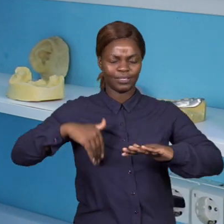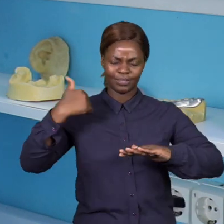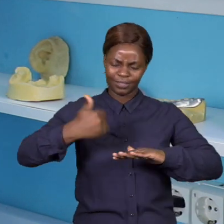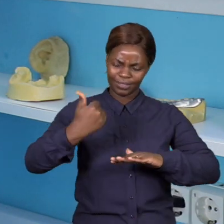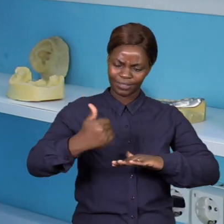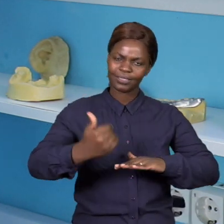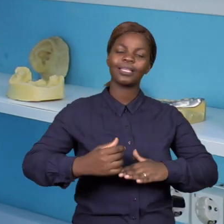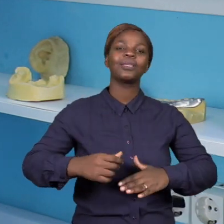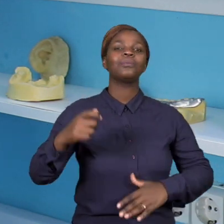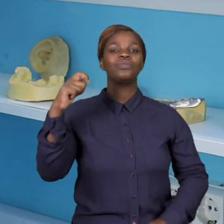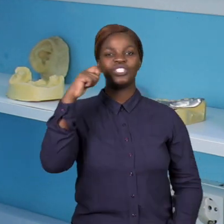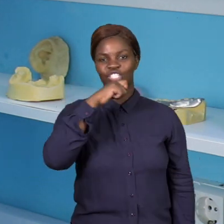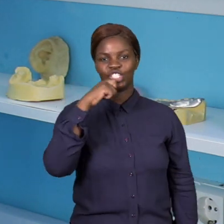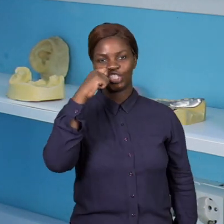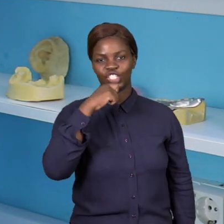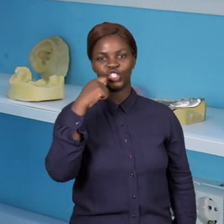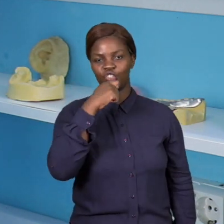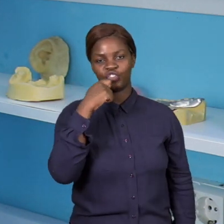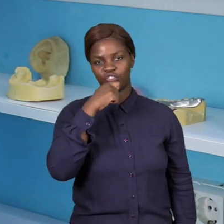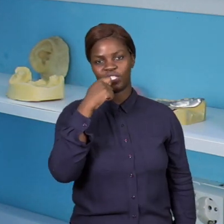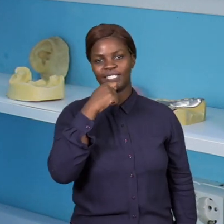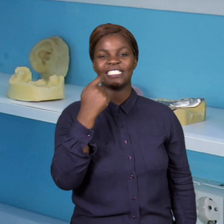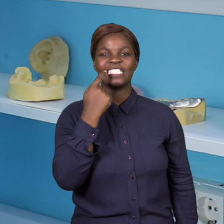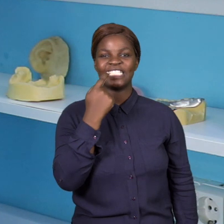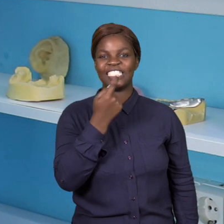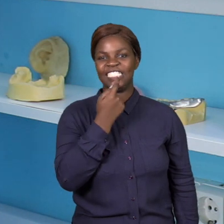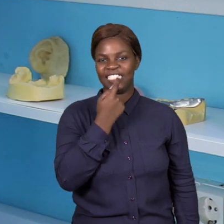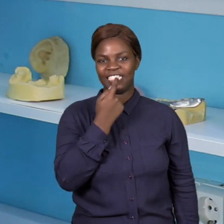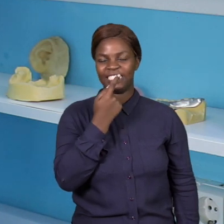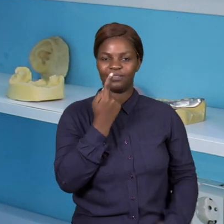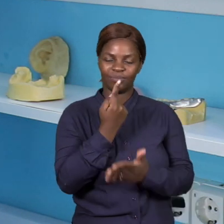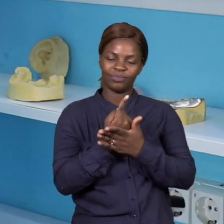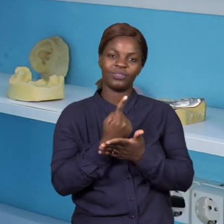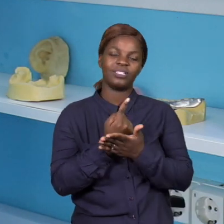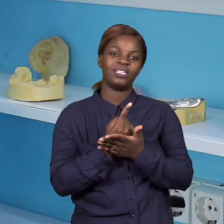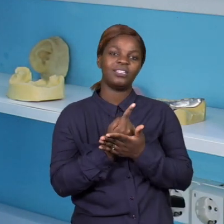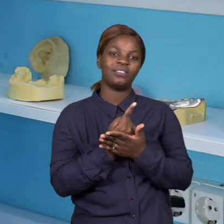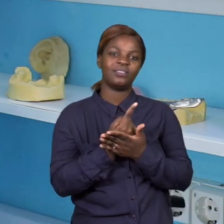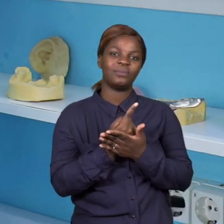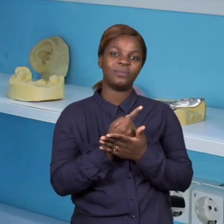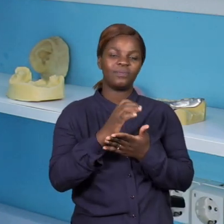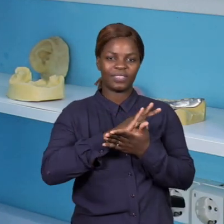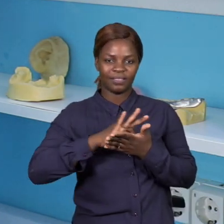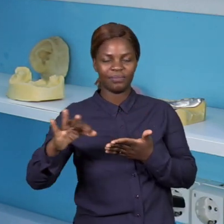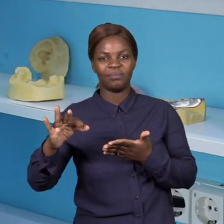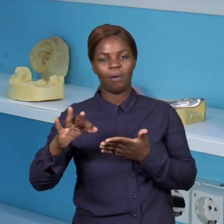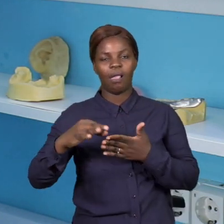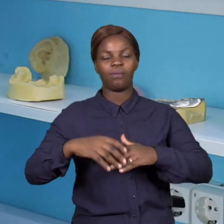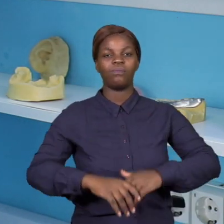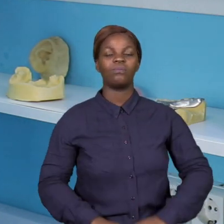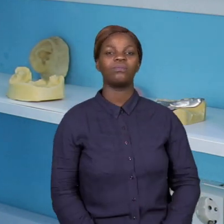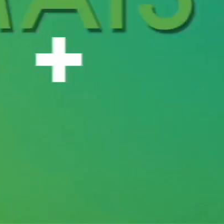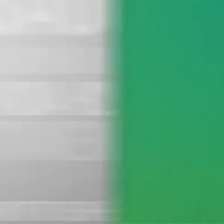higiene é importante. É um dos requisitos de uso de placa mais importante, a higiene